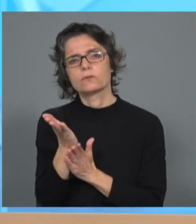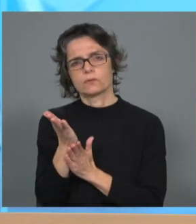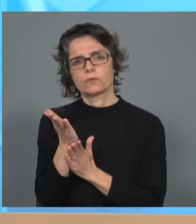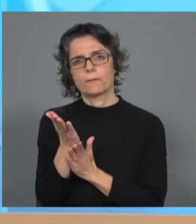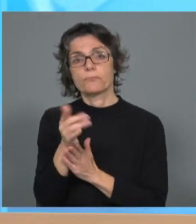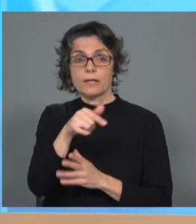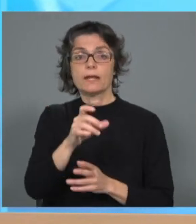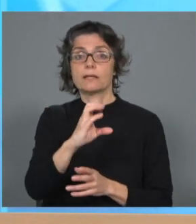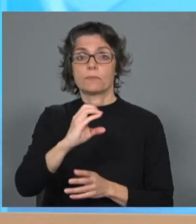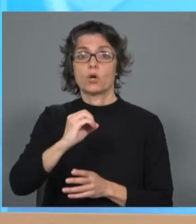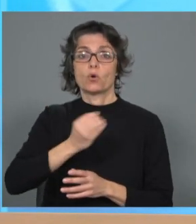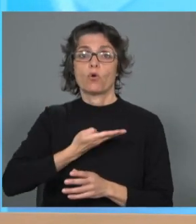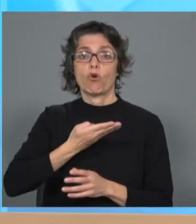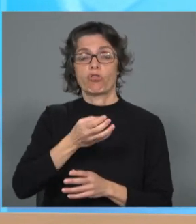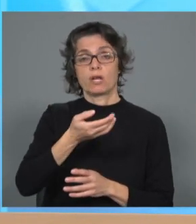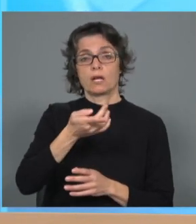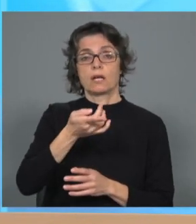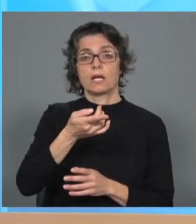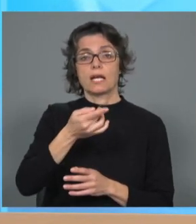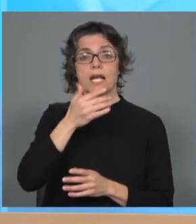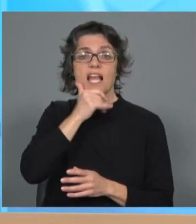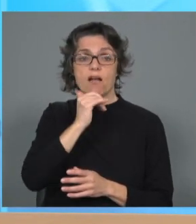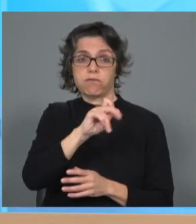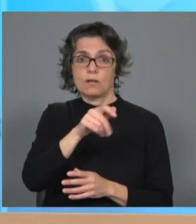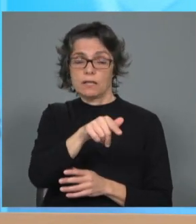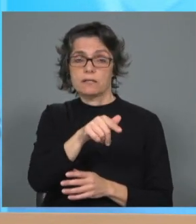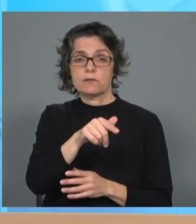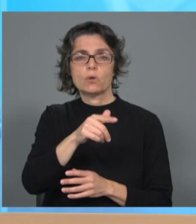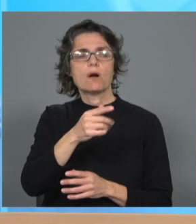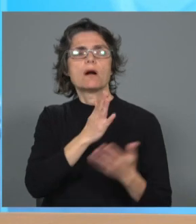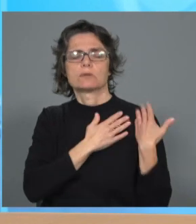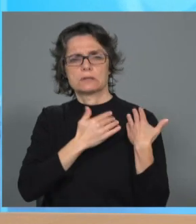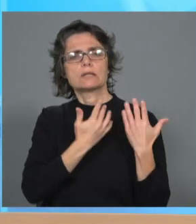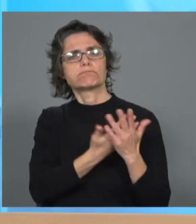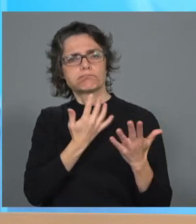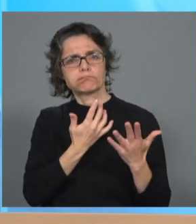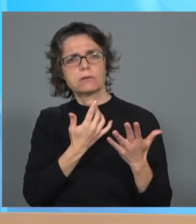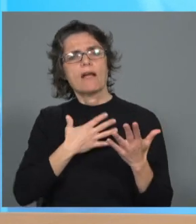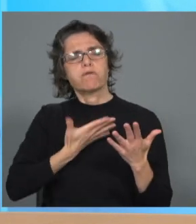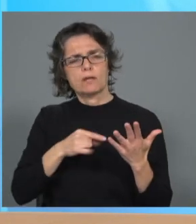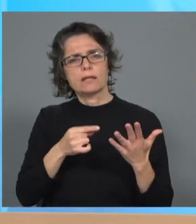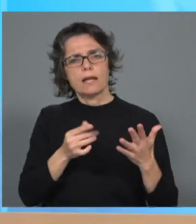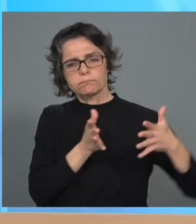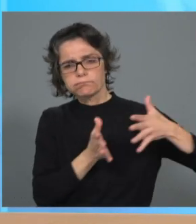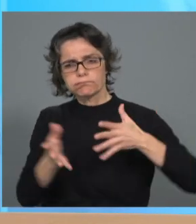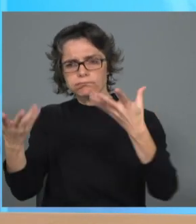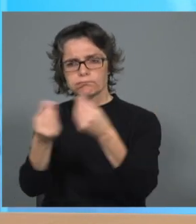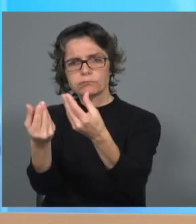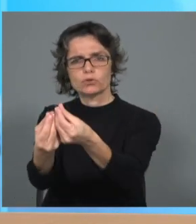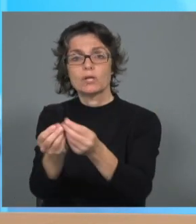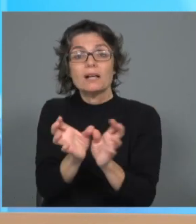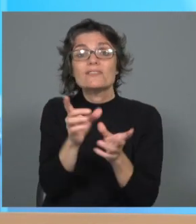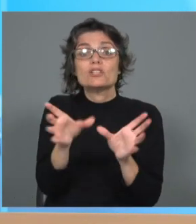também tem um papel importante de continuar a fazer caminho conjunto com estas pequenas, que às vezes são pequenas